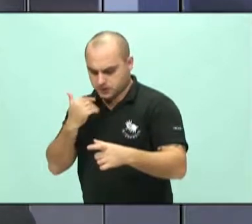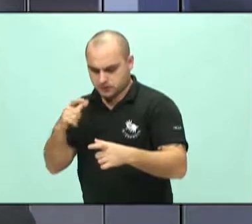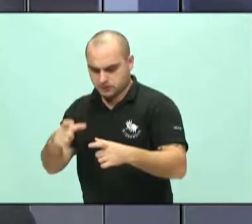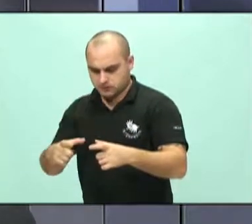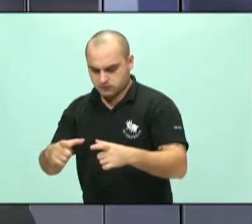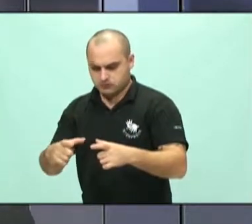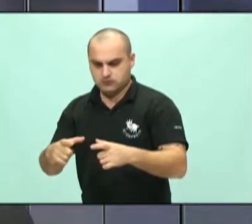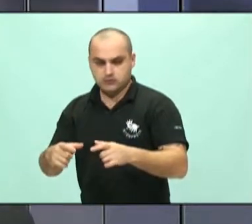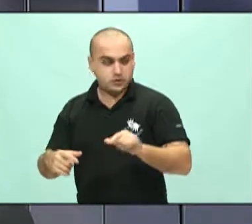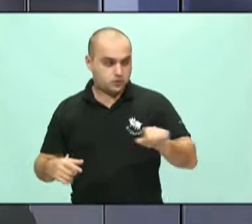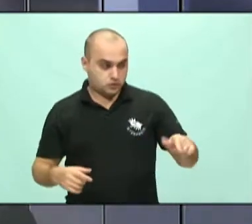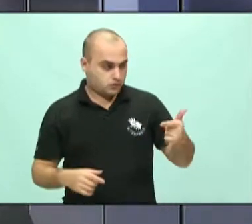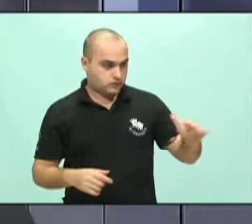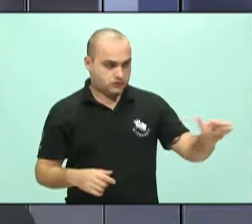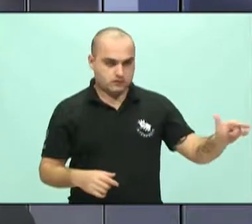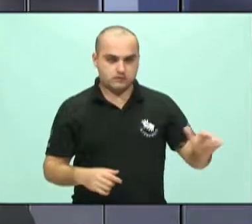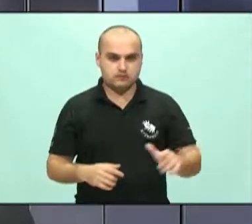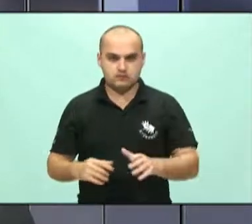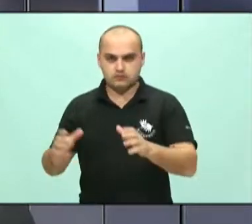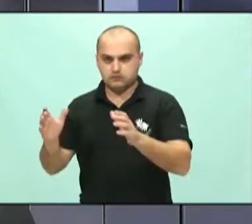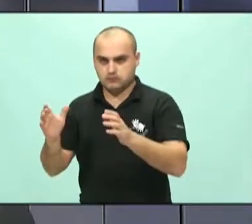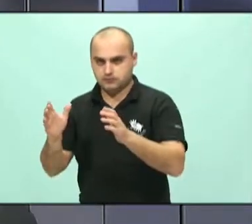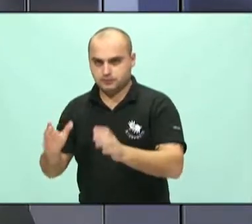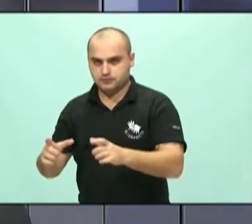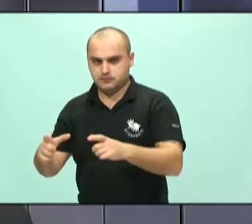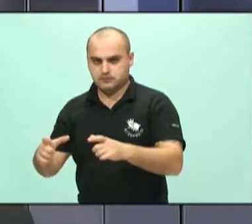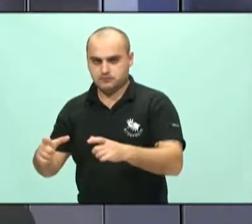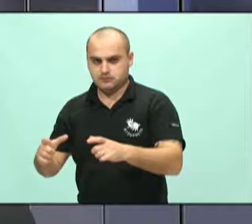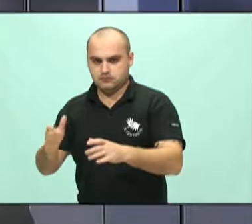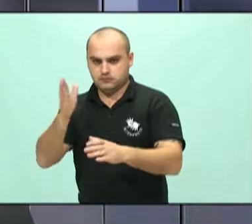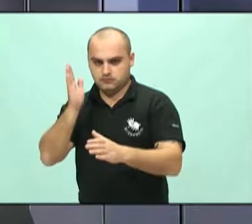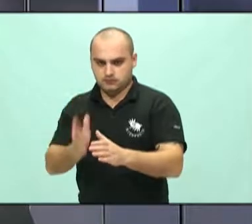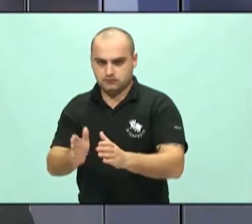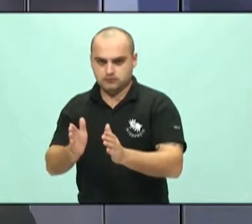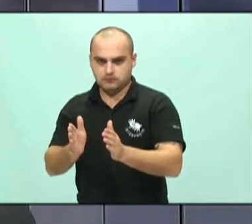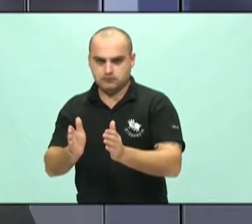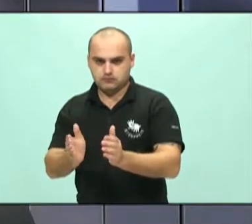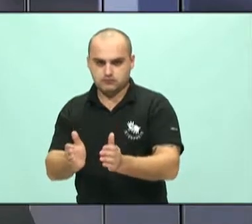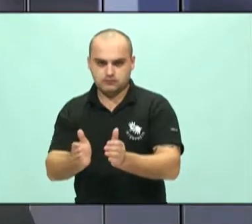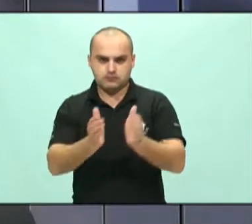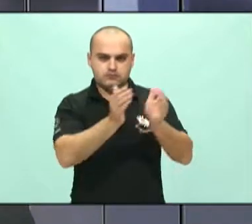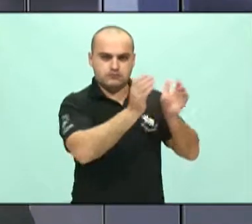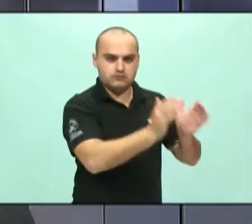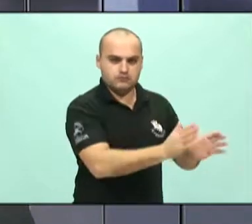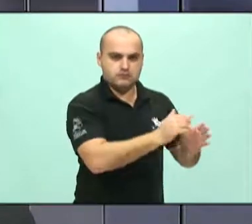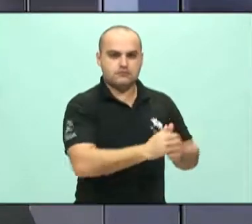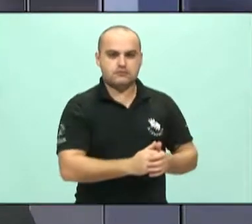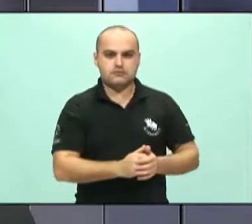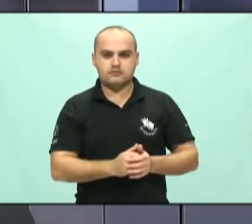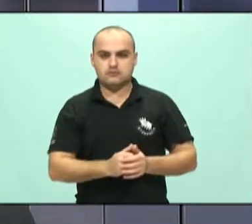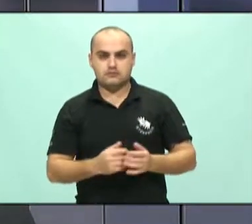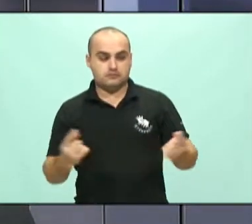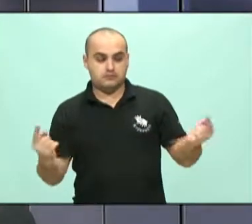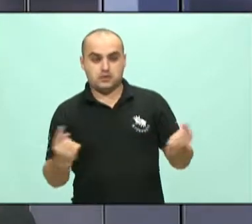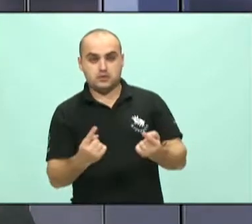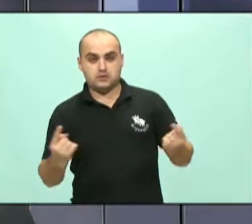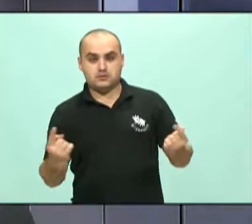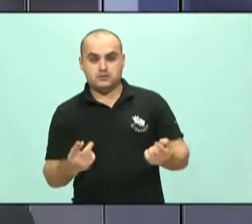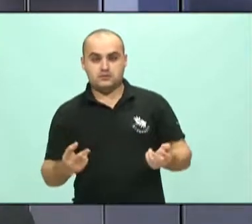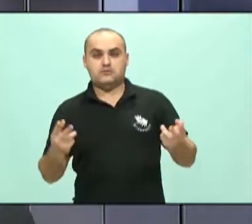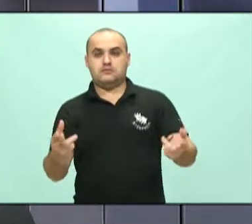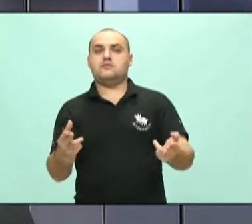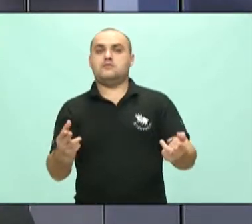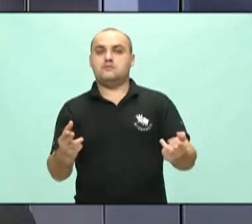comida no teu prato, tira a comida do meu prato, metade passa para o teu, nós dois vamos continuar com o mesmo. Pode até alimentar